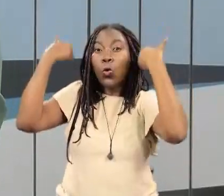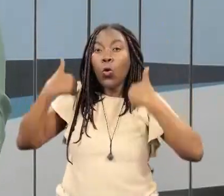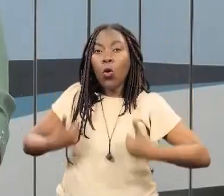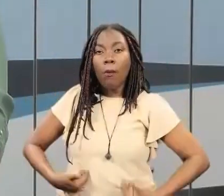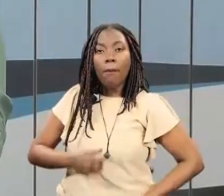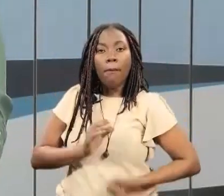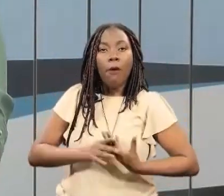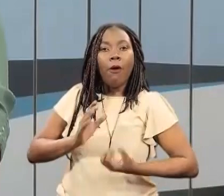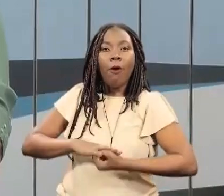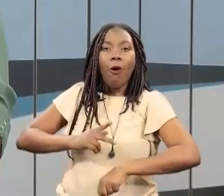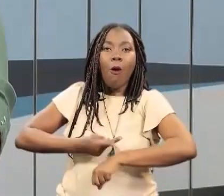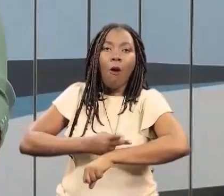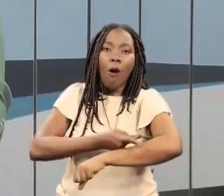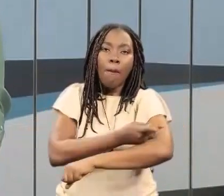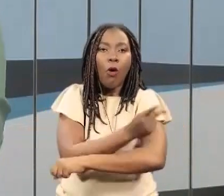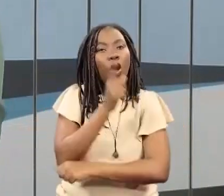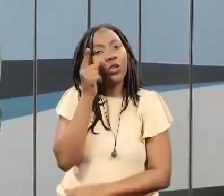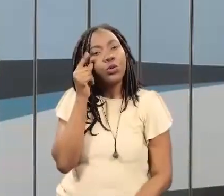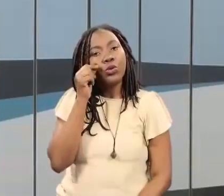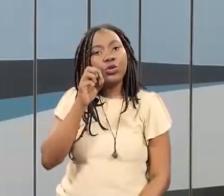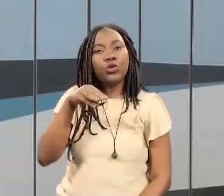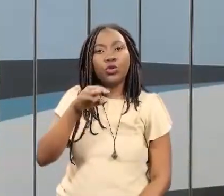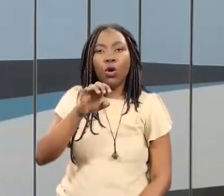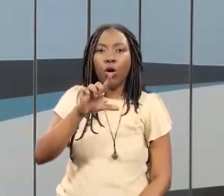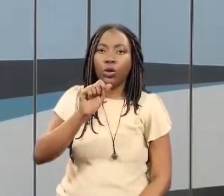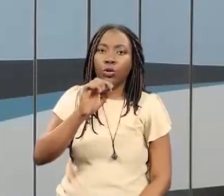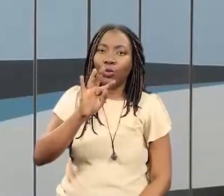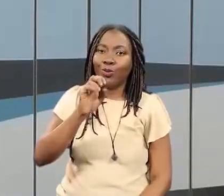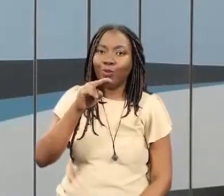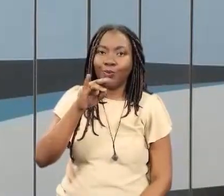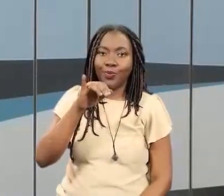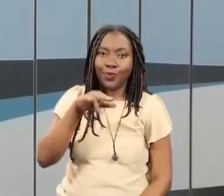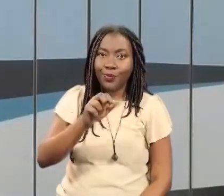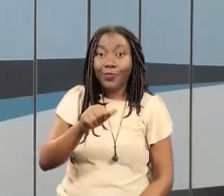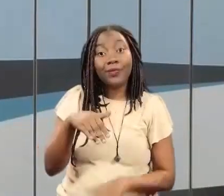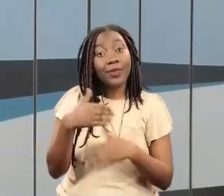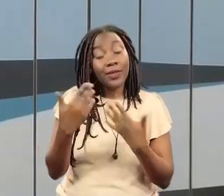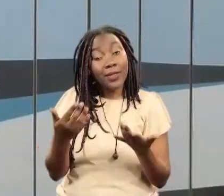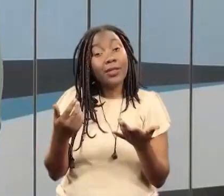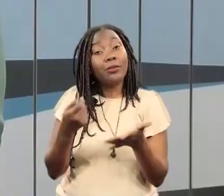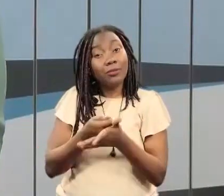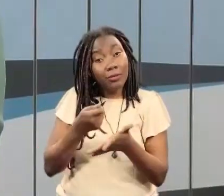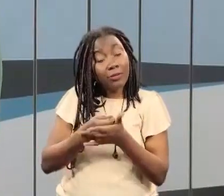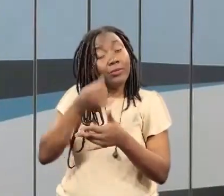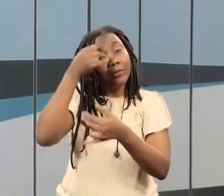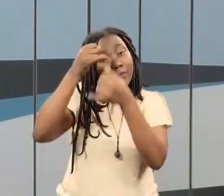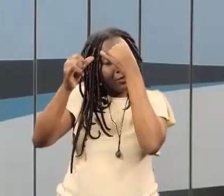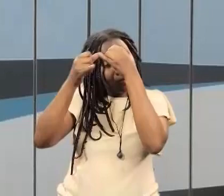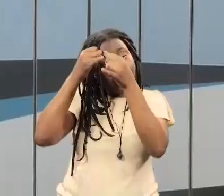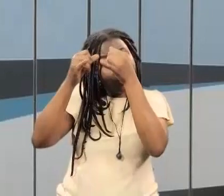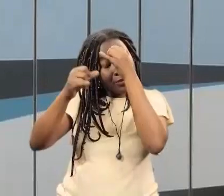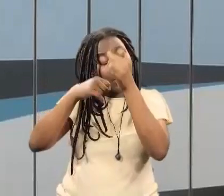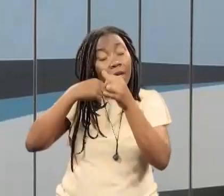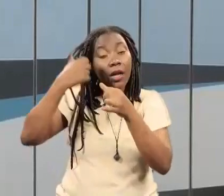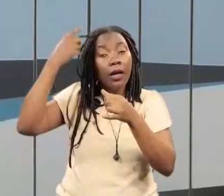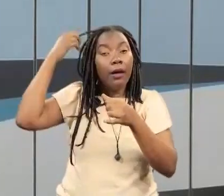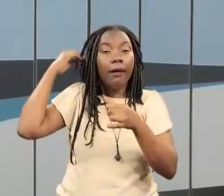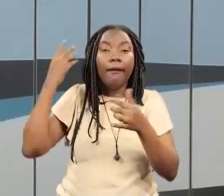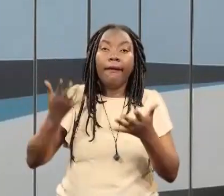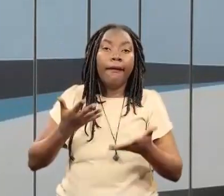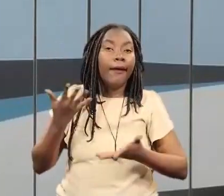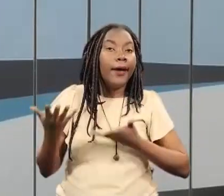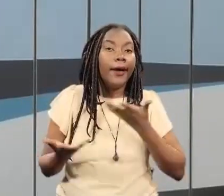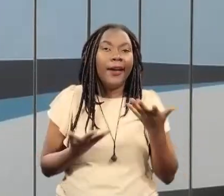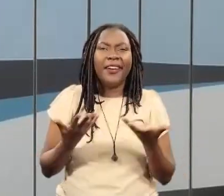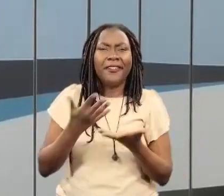é o hormônio do sono. Então, tem um porquê, né, da gente buscar evitar. Então, a recomendação é que evitem